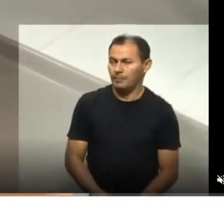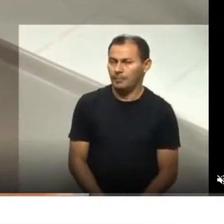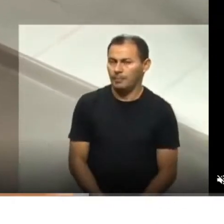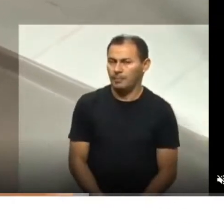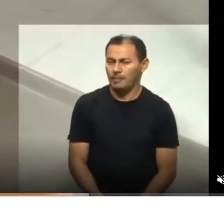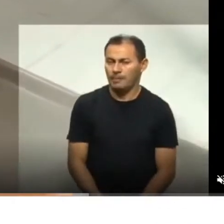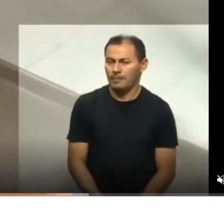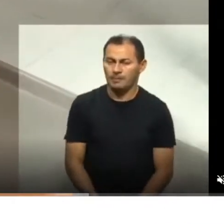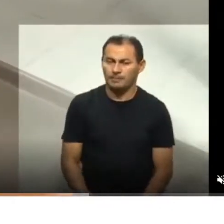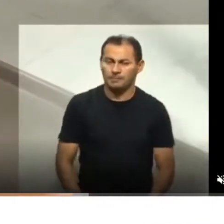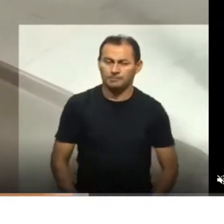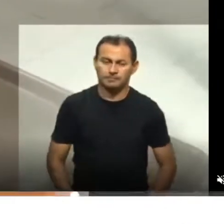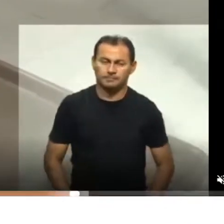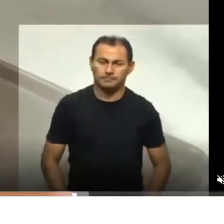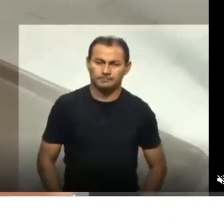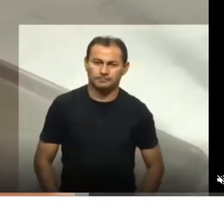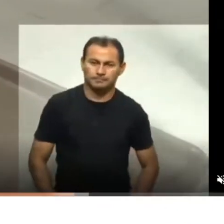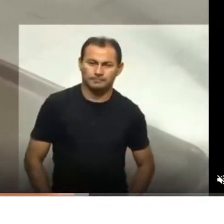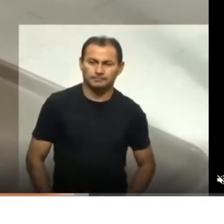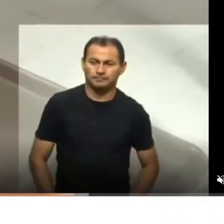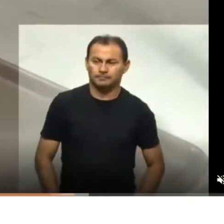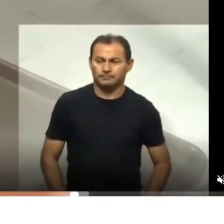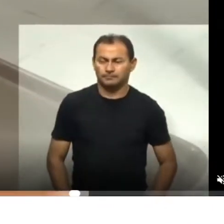na solução que já estava no banho-maria,